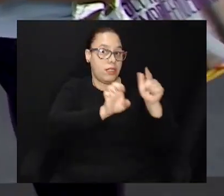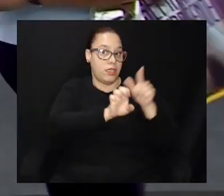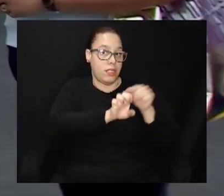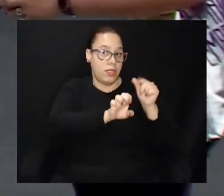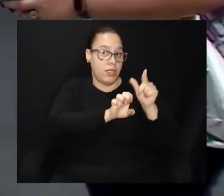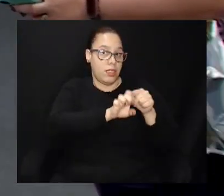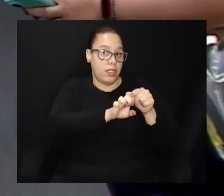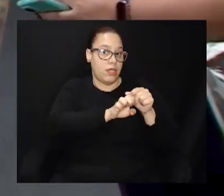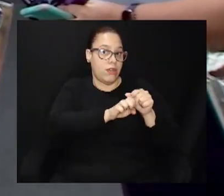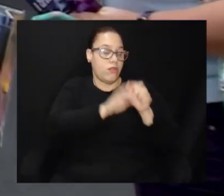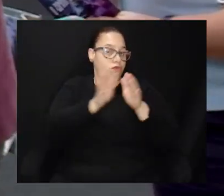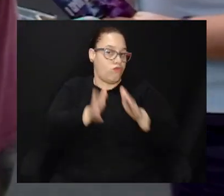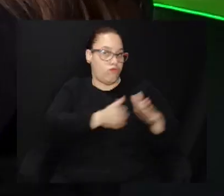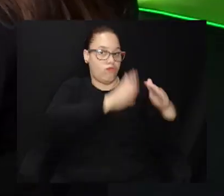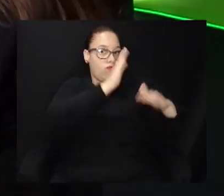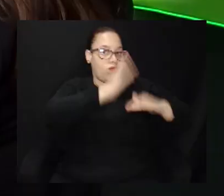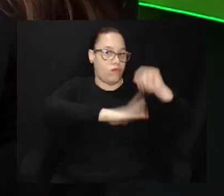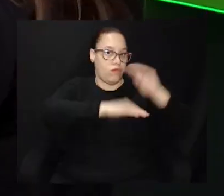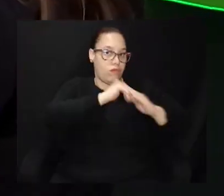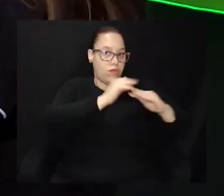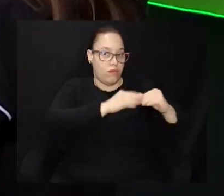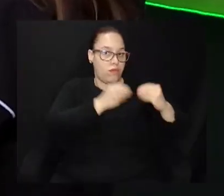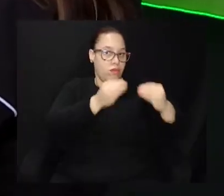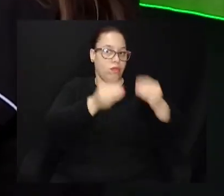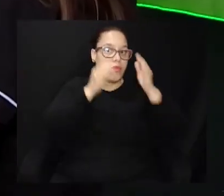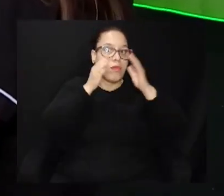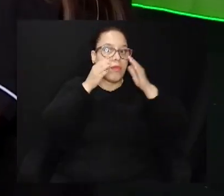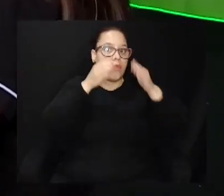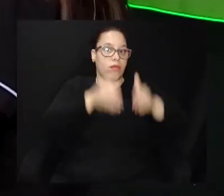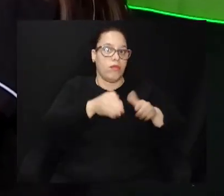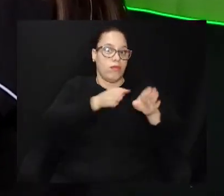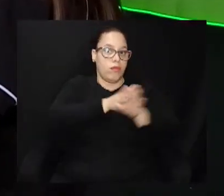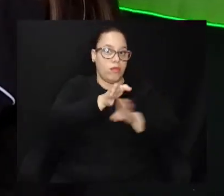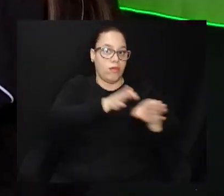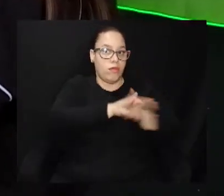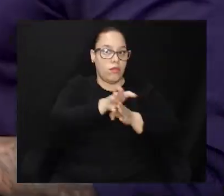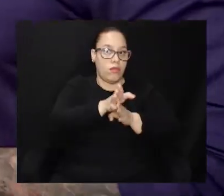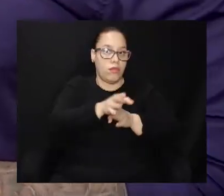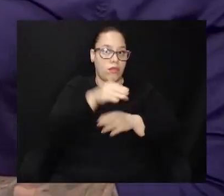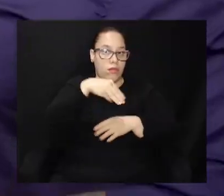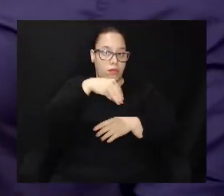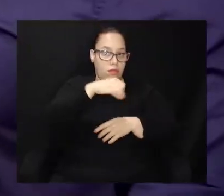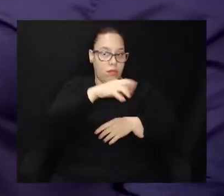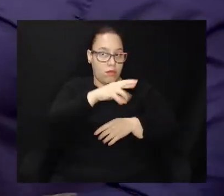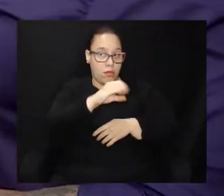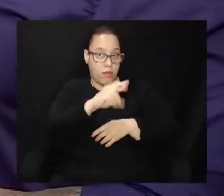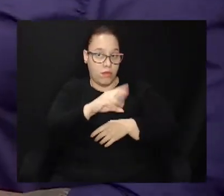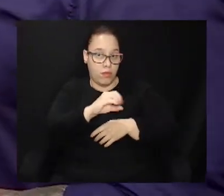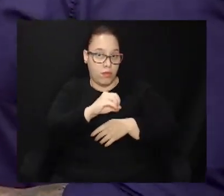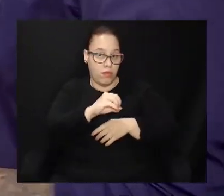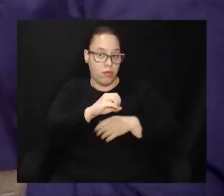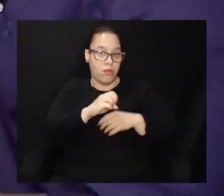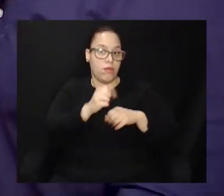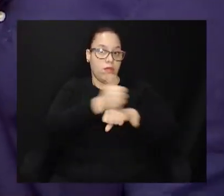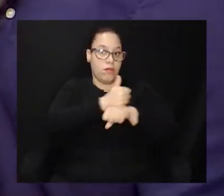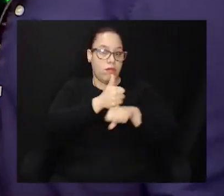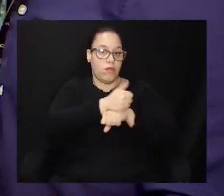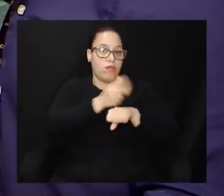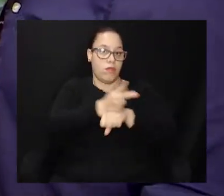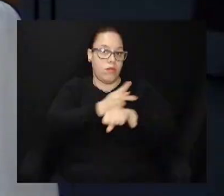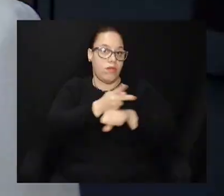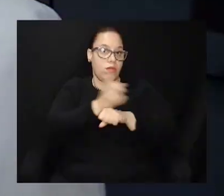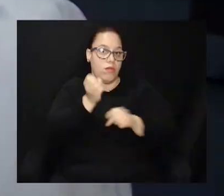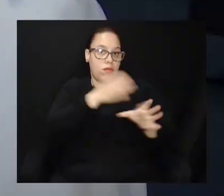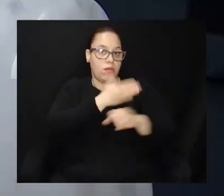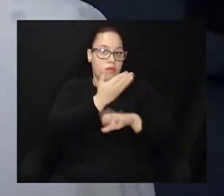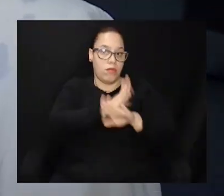de serviços oferecidos com foco em orientação aos microempreendedores e profissionais que buscam inovação e